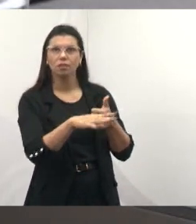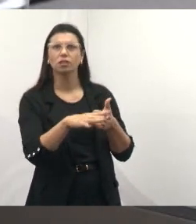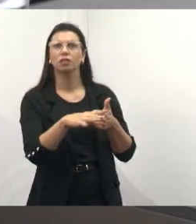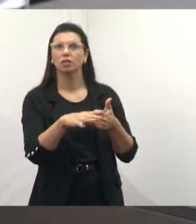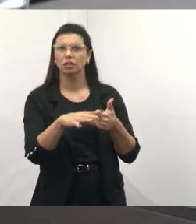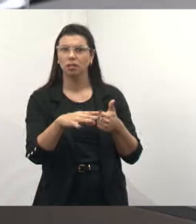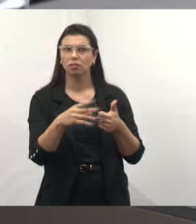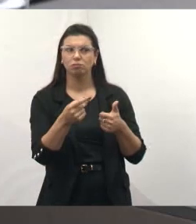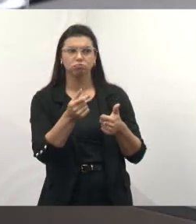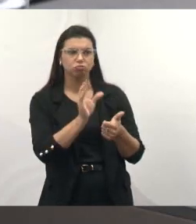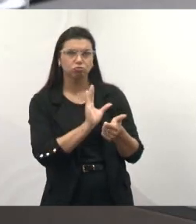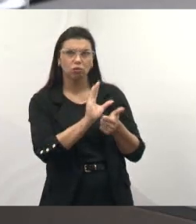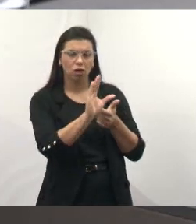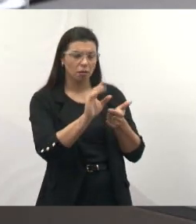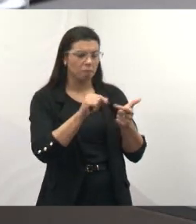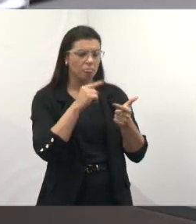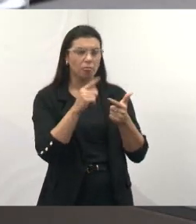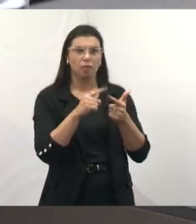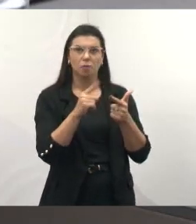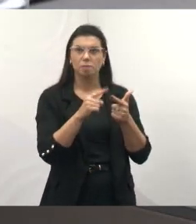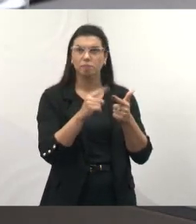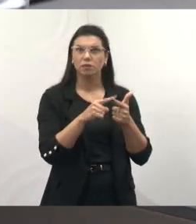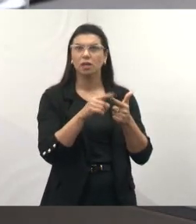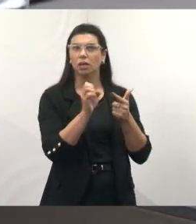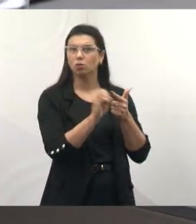estamos tendo de infraestrutura na nossa cidade.